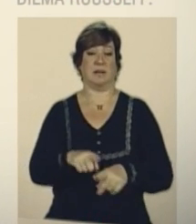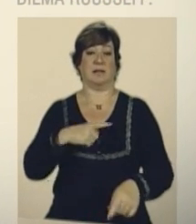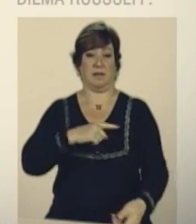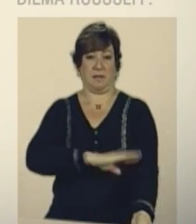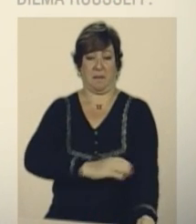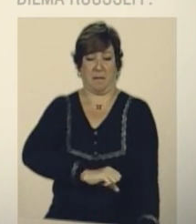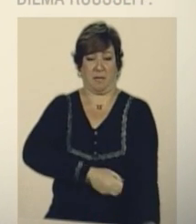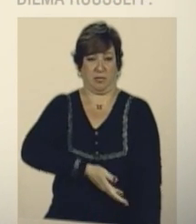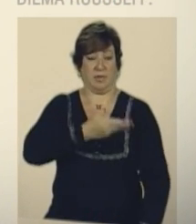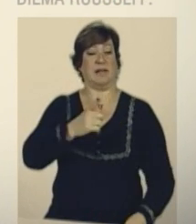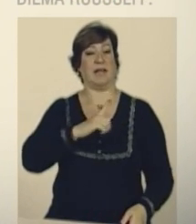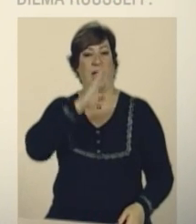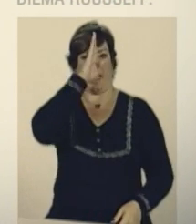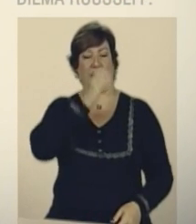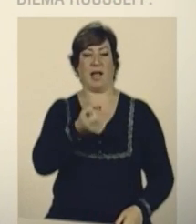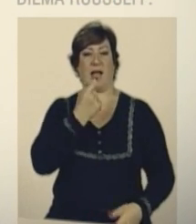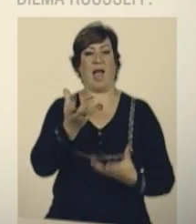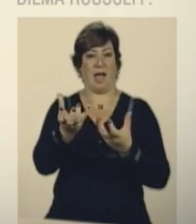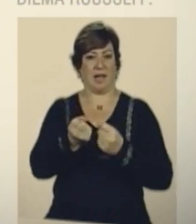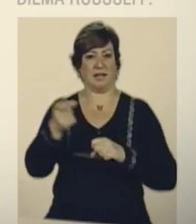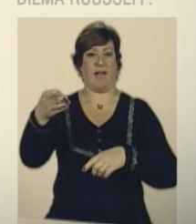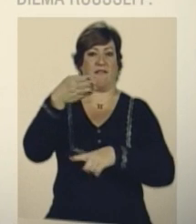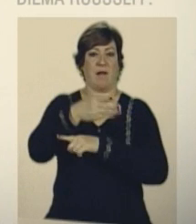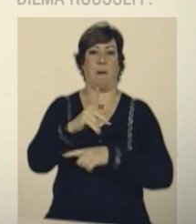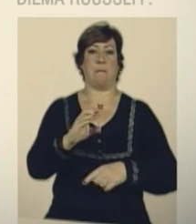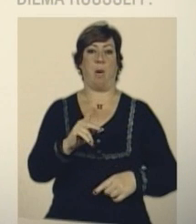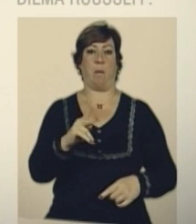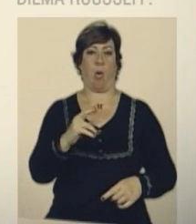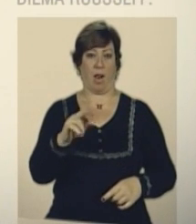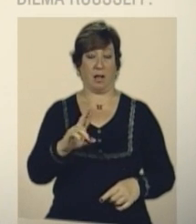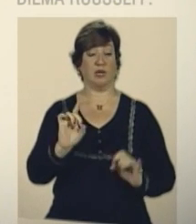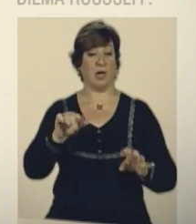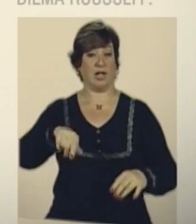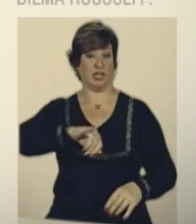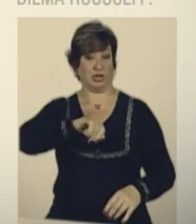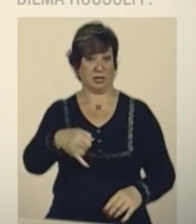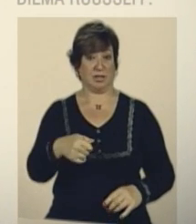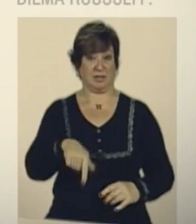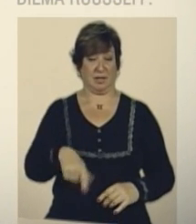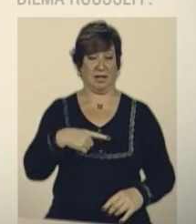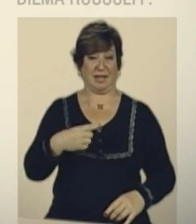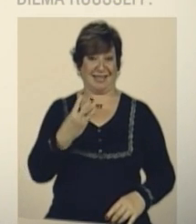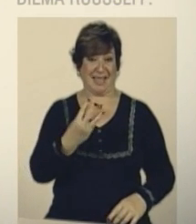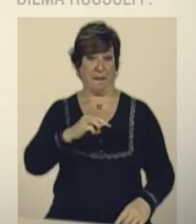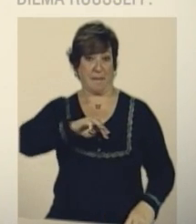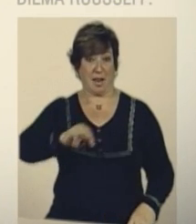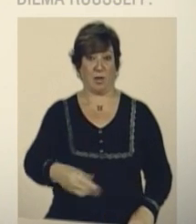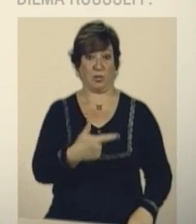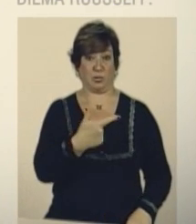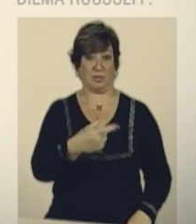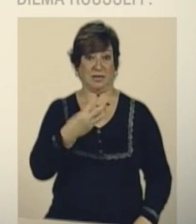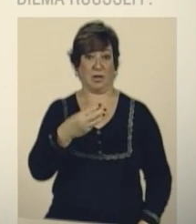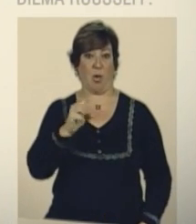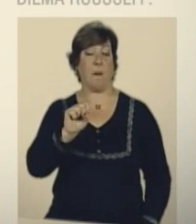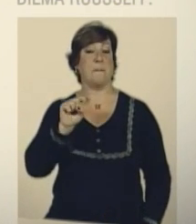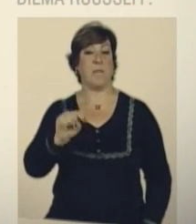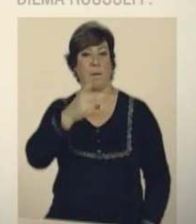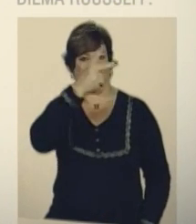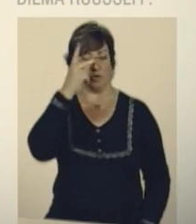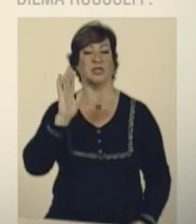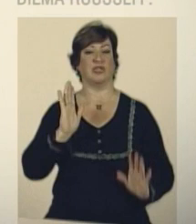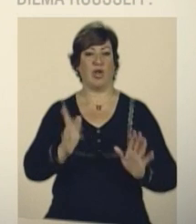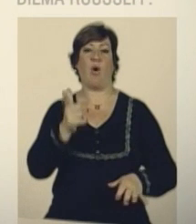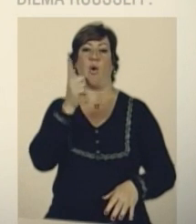na farmácia popular somente em janeiro deste ano 3. 238.000 pacientes